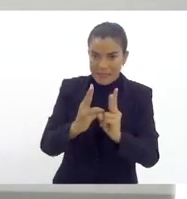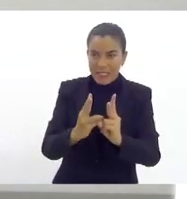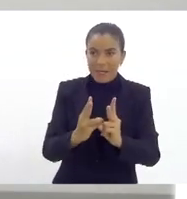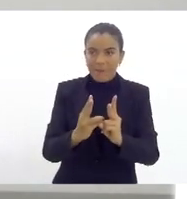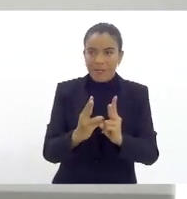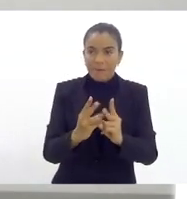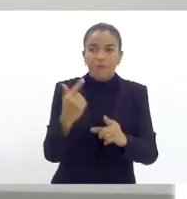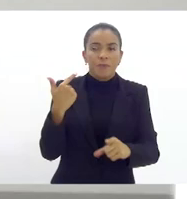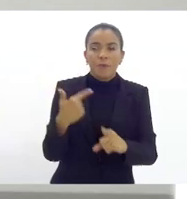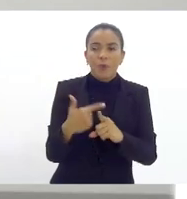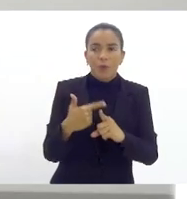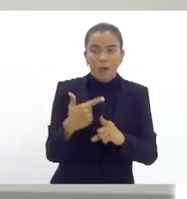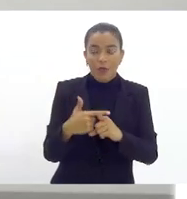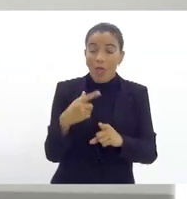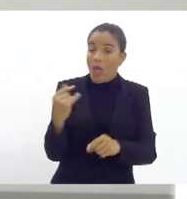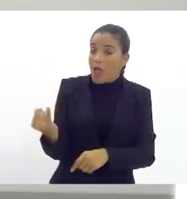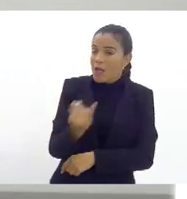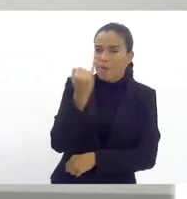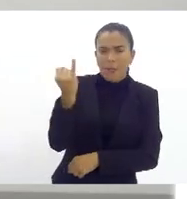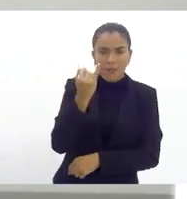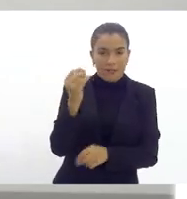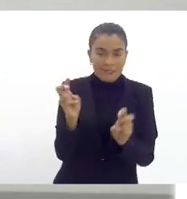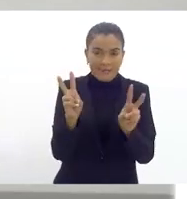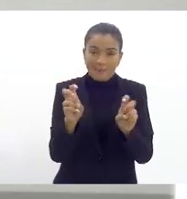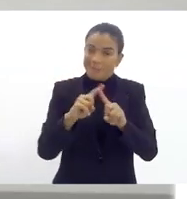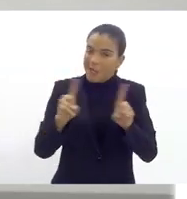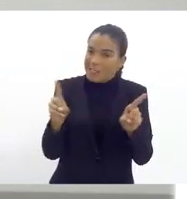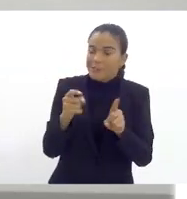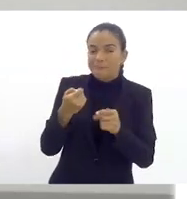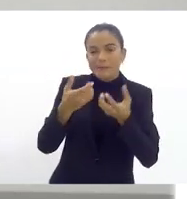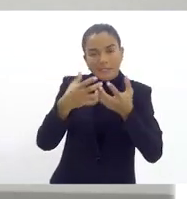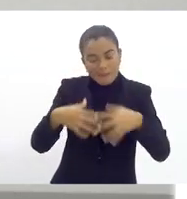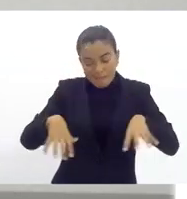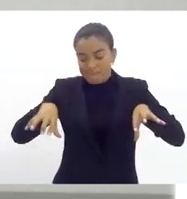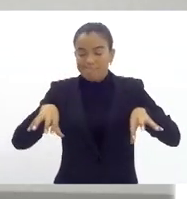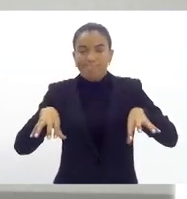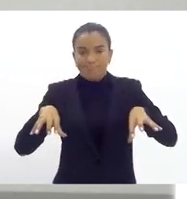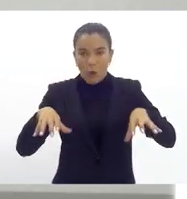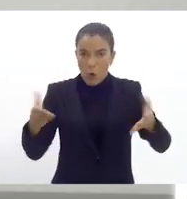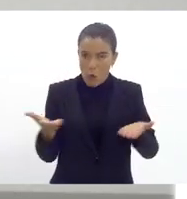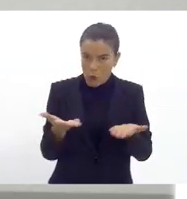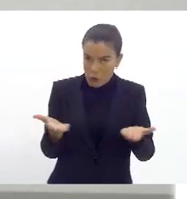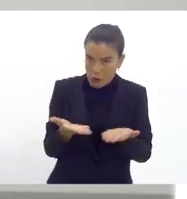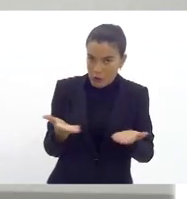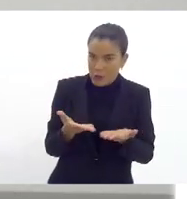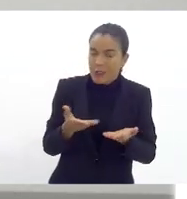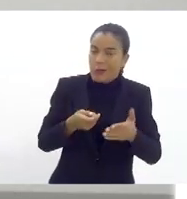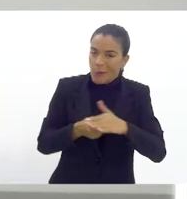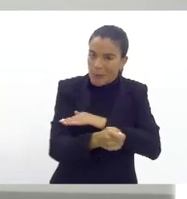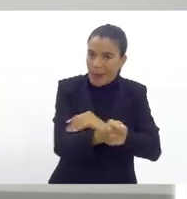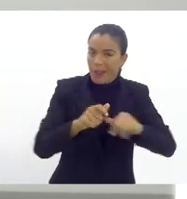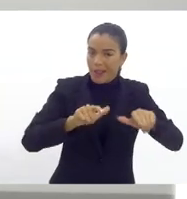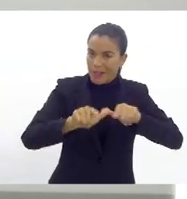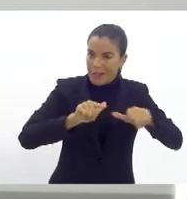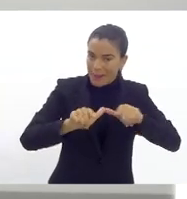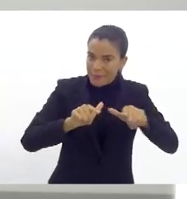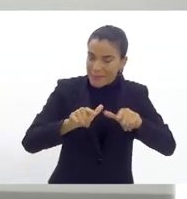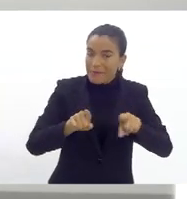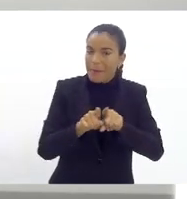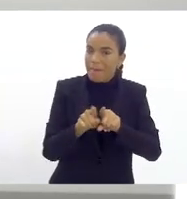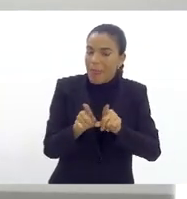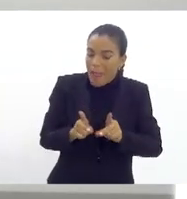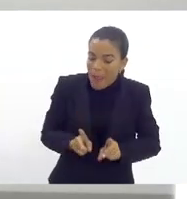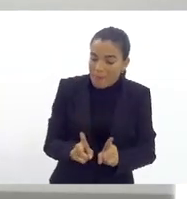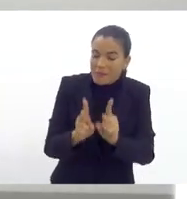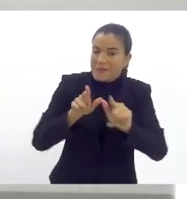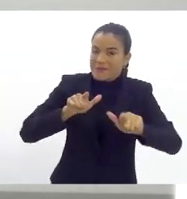porque é de suma importância mas a gente tem que fazer divisores hoje em dia no nosso mercado de trabalho e a manutenção